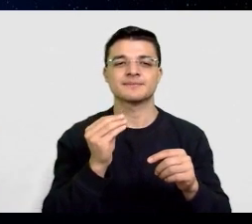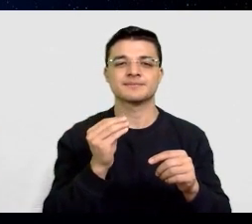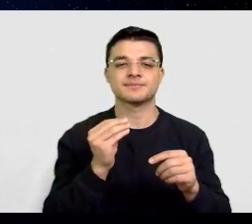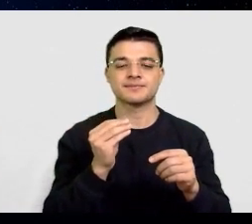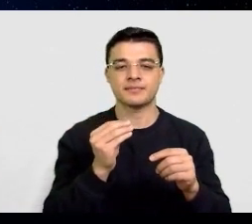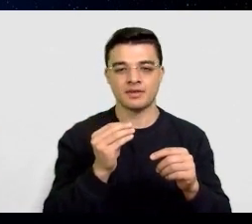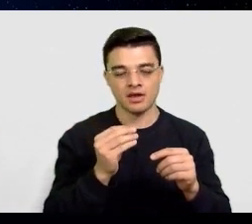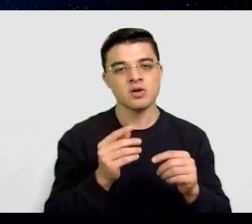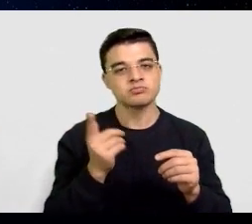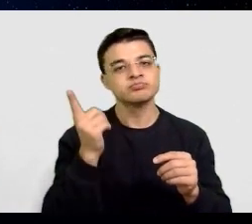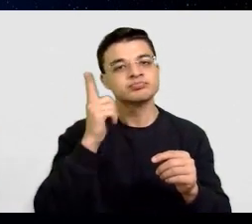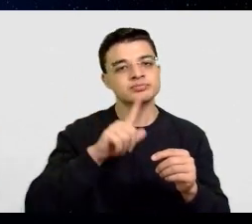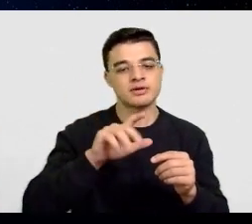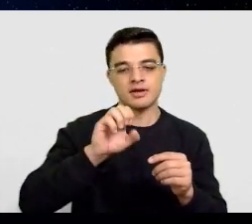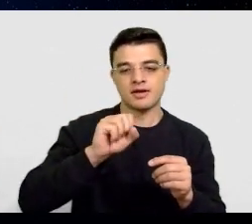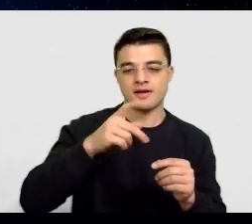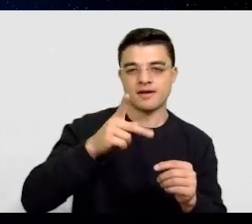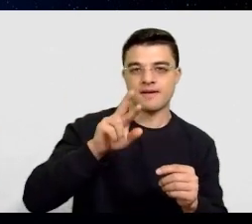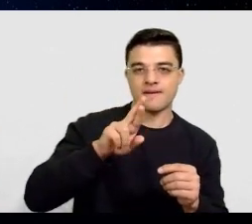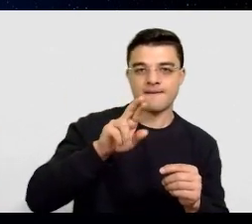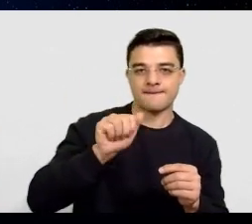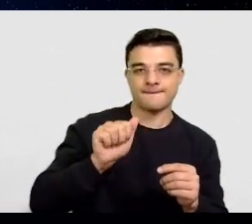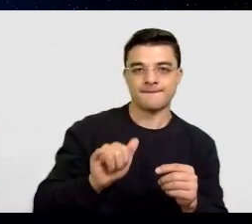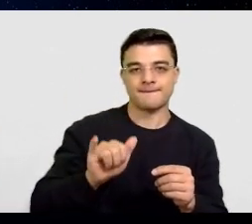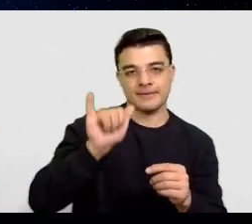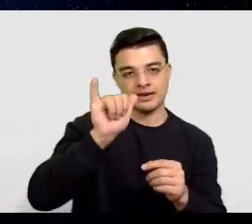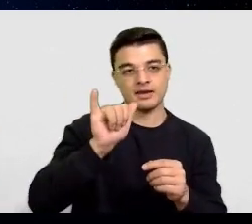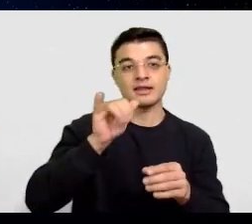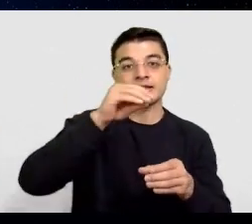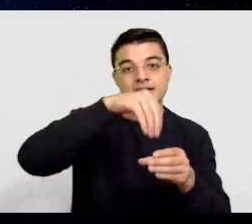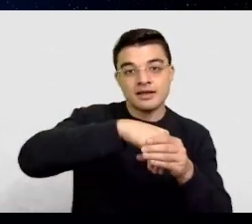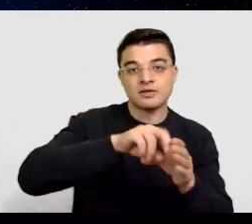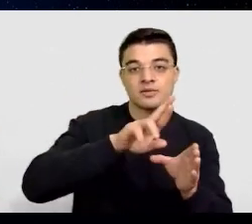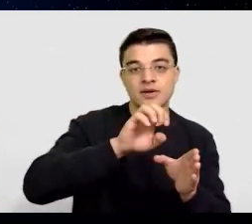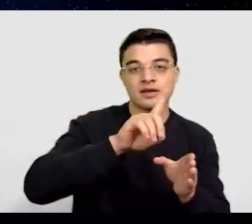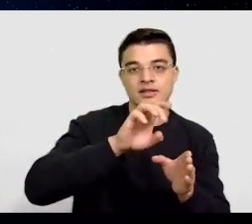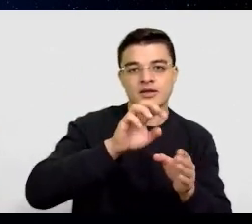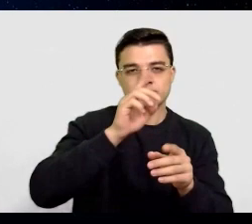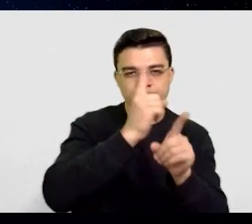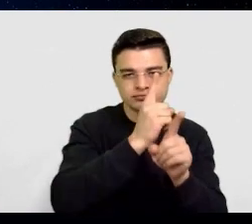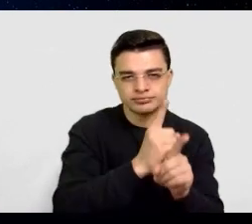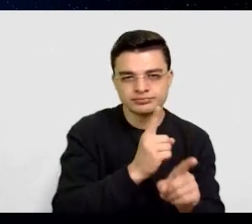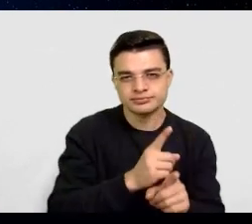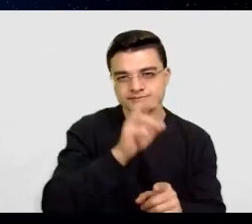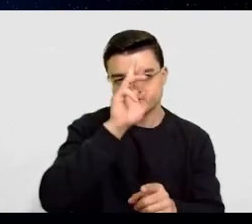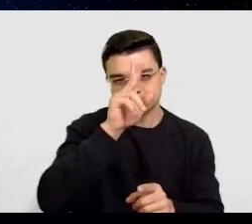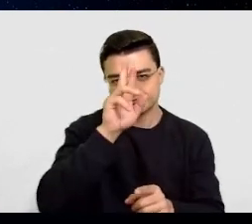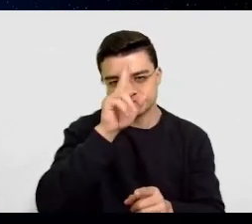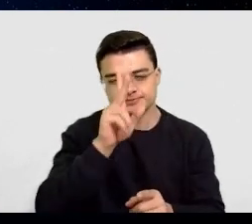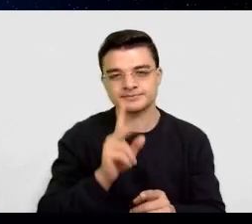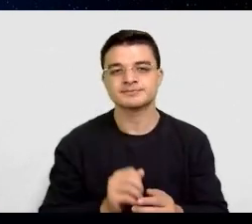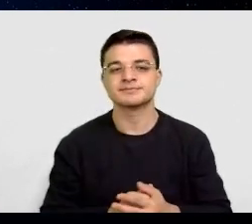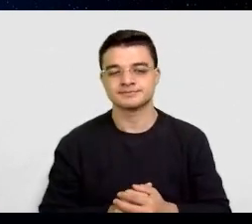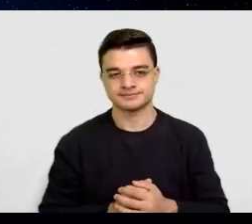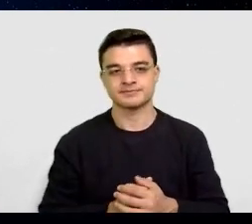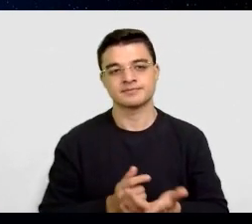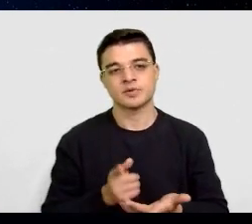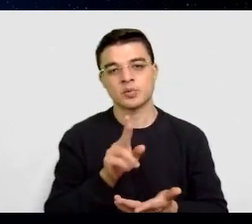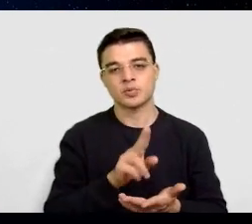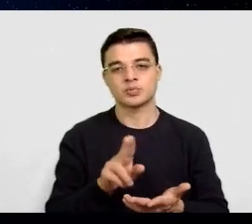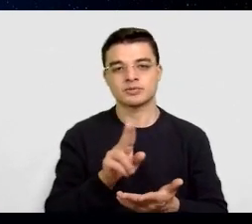esse spray, buscando por falhas na rede interna, utilizando o servidor, né, como um proxy para esse